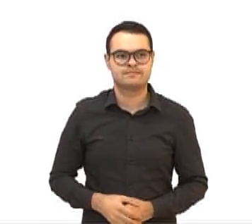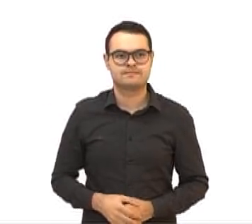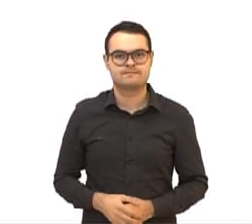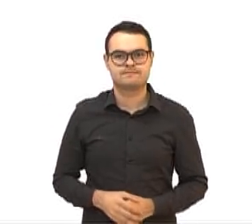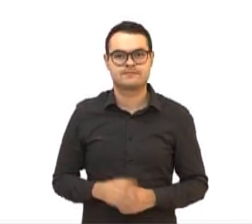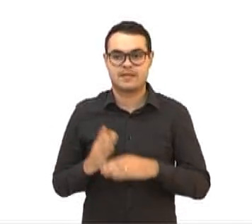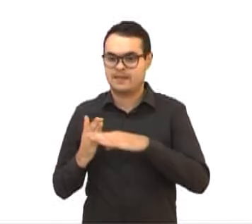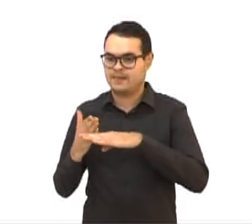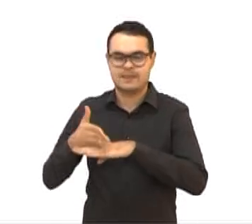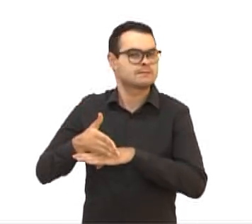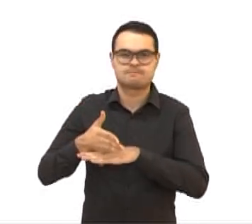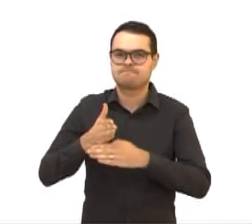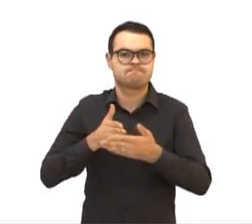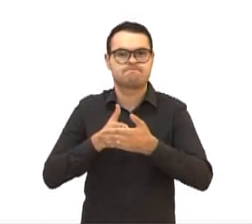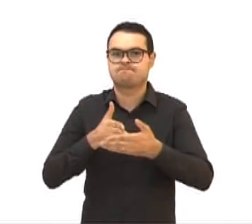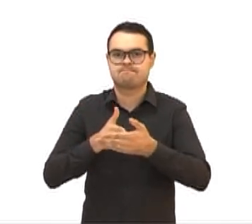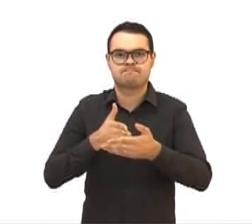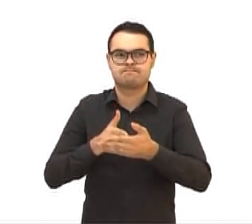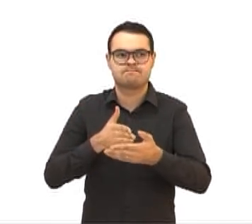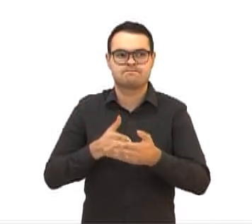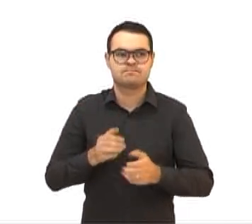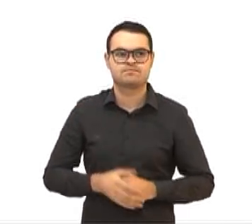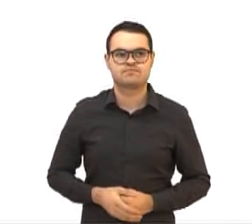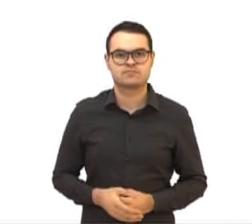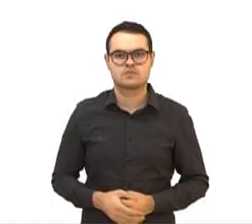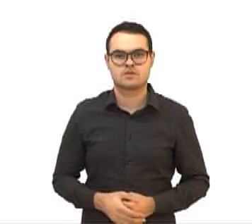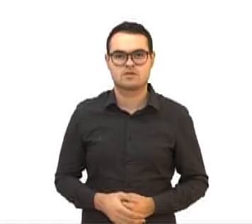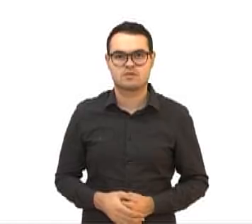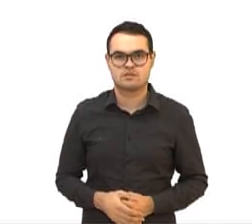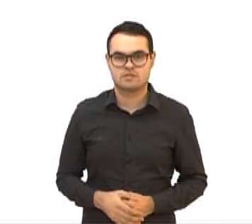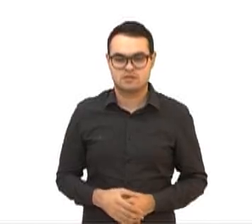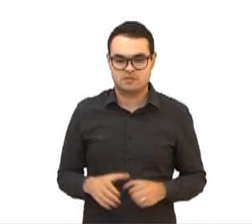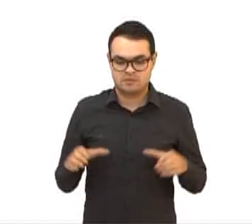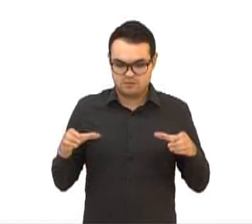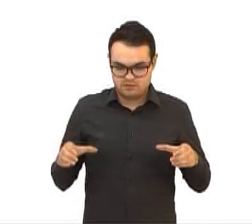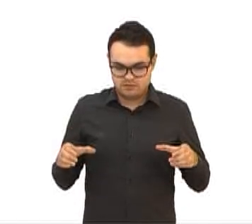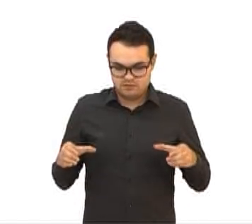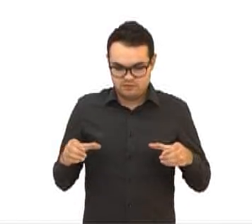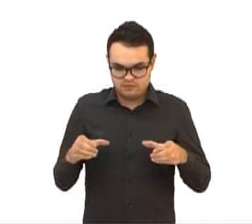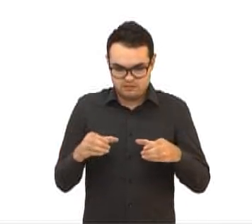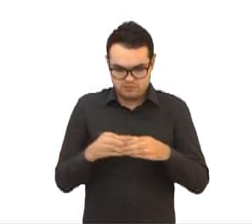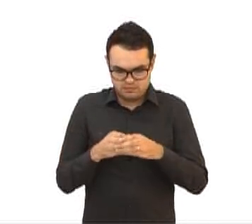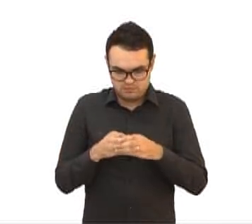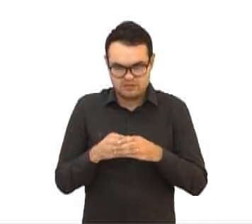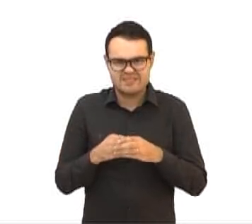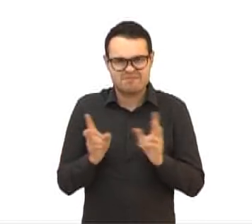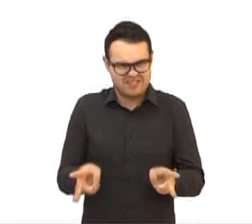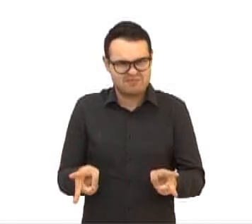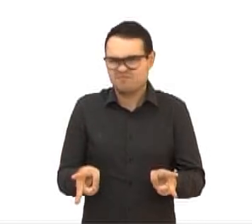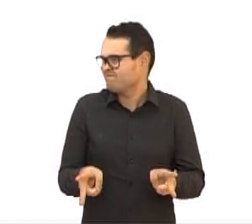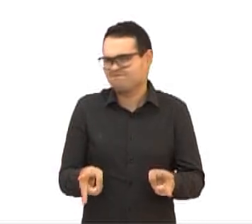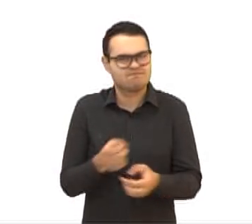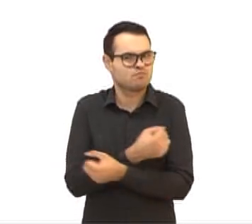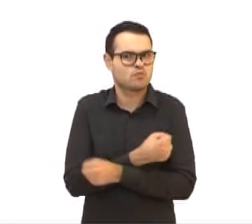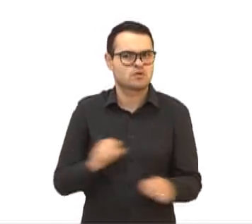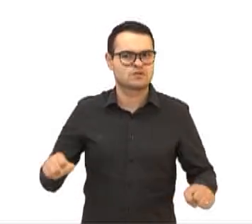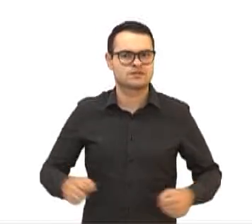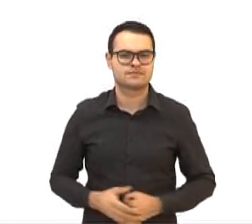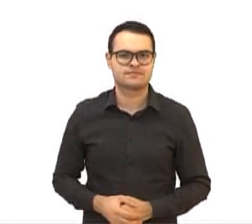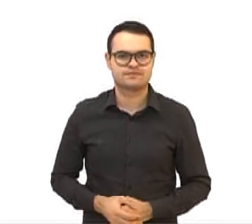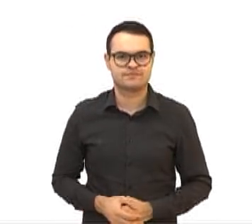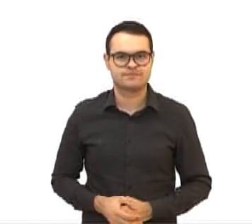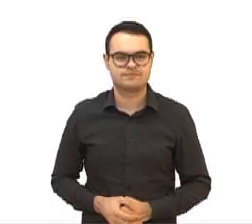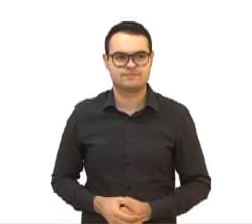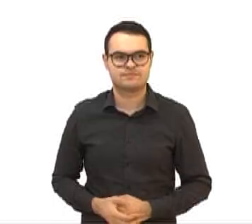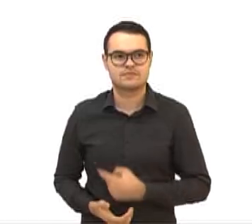Impenetrabilidade. 2 porções de matéria não podem ocupar ao mesmo tempo lugar no espaço, certo? Então, aqui